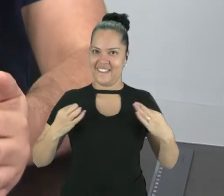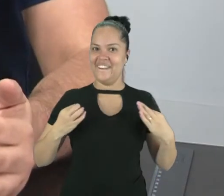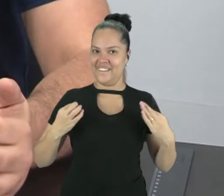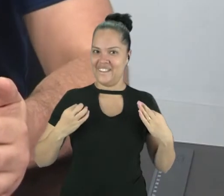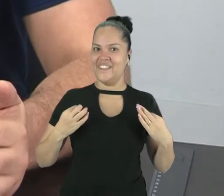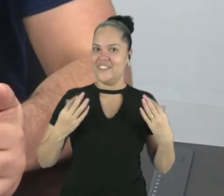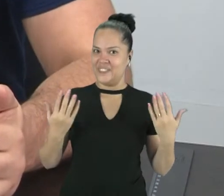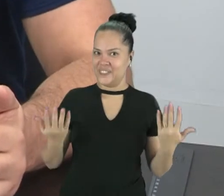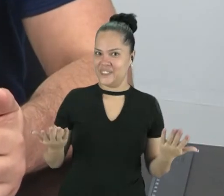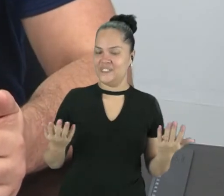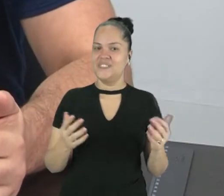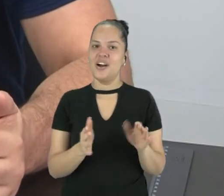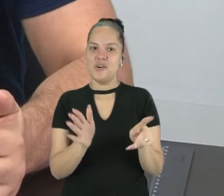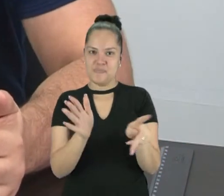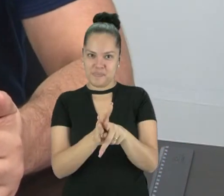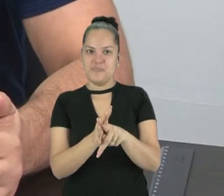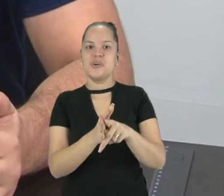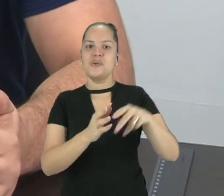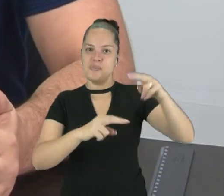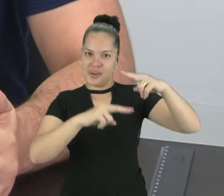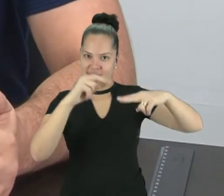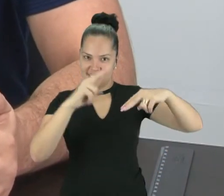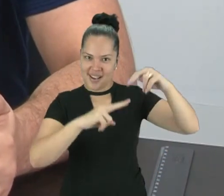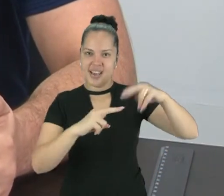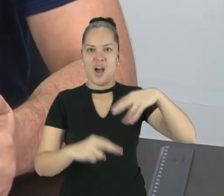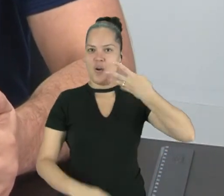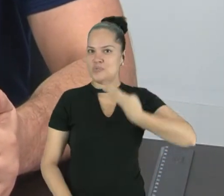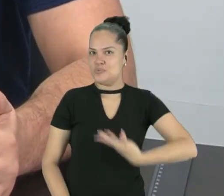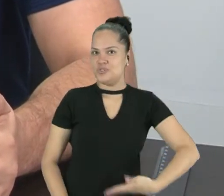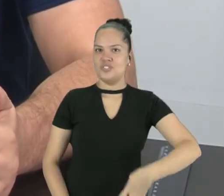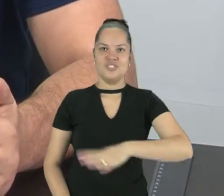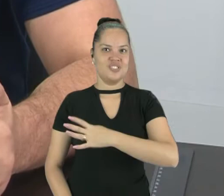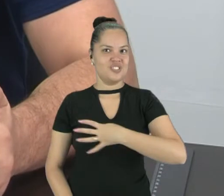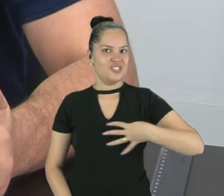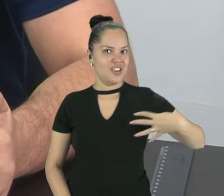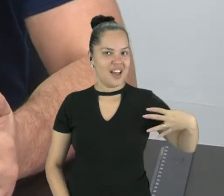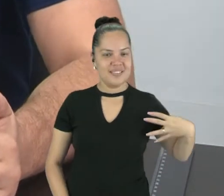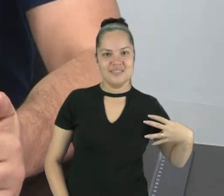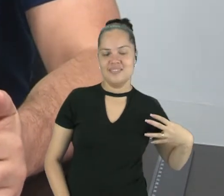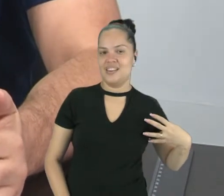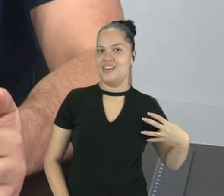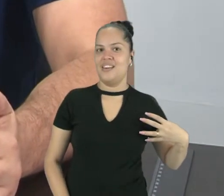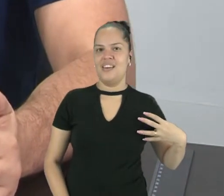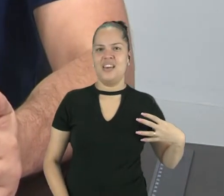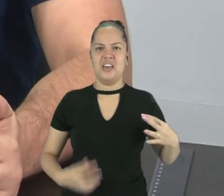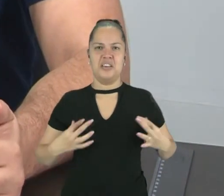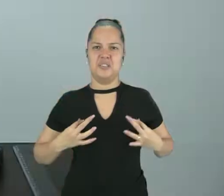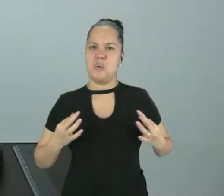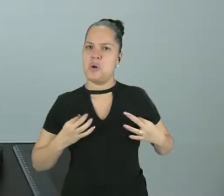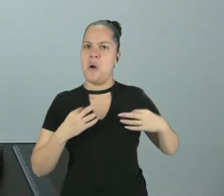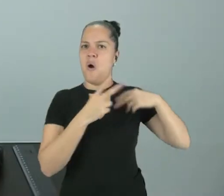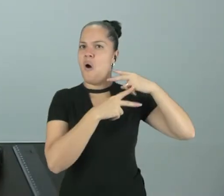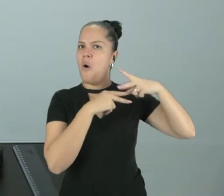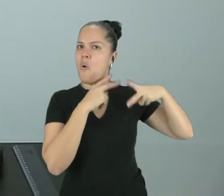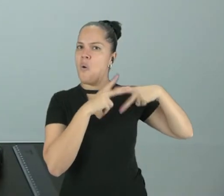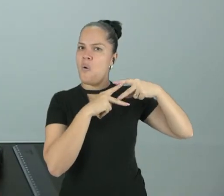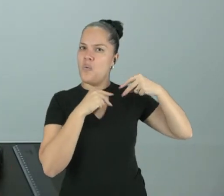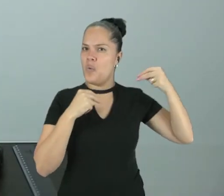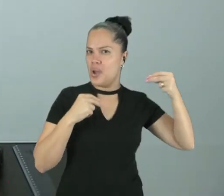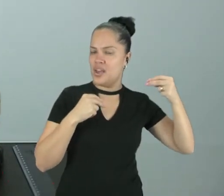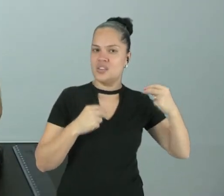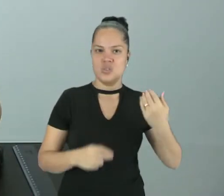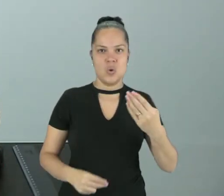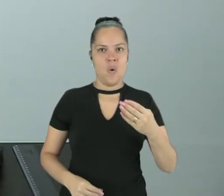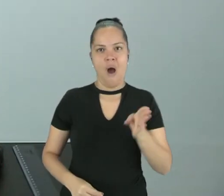alguns usam roupa xadrez né algumas roupas de uma console bota um lenço bota uma